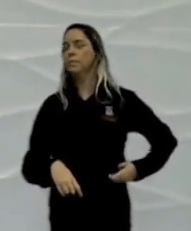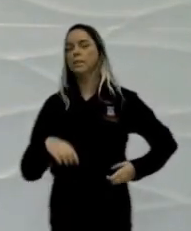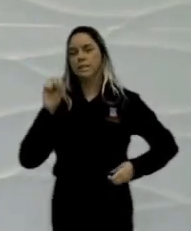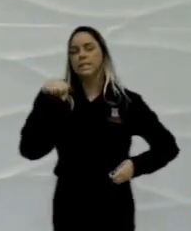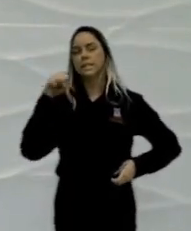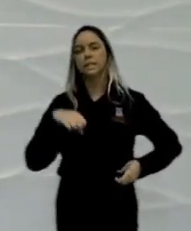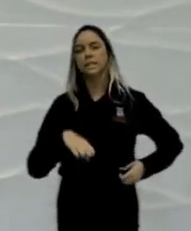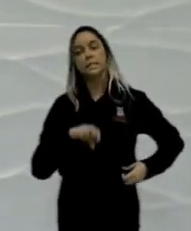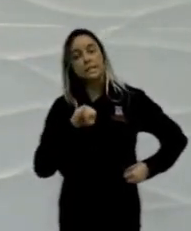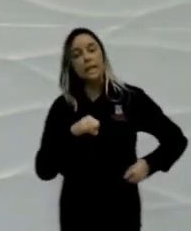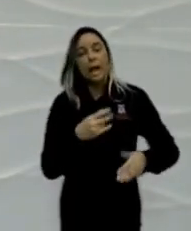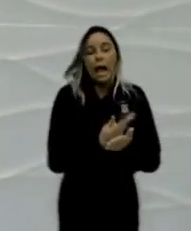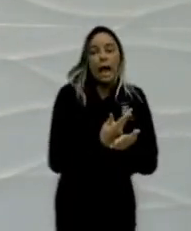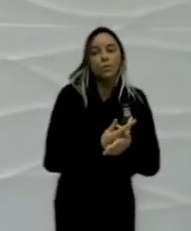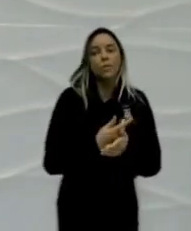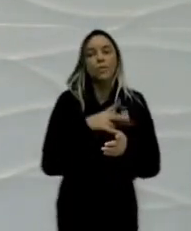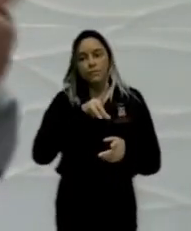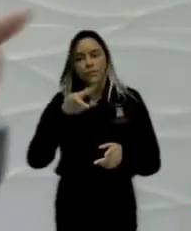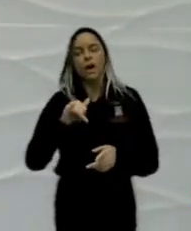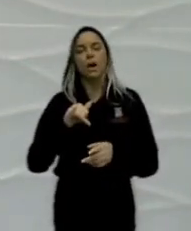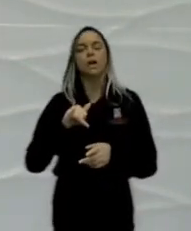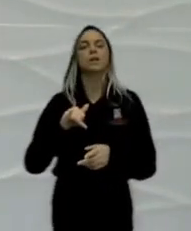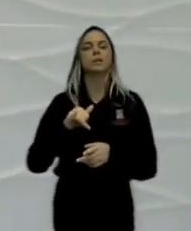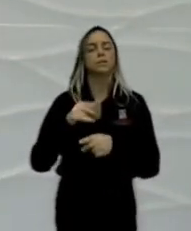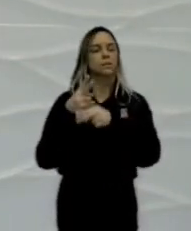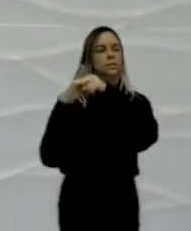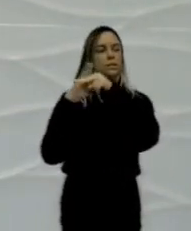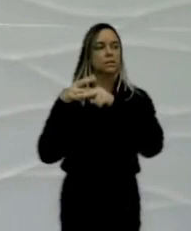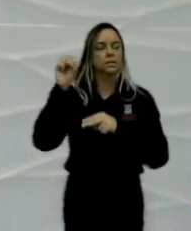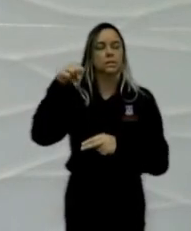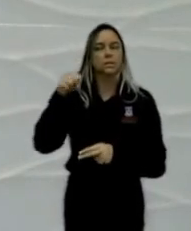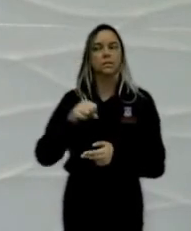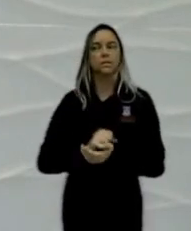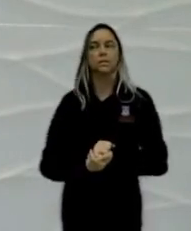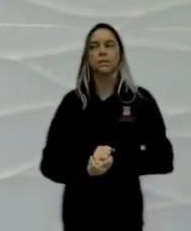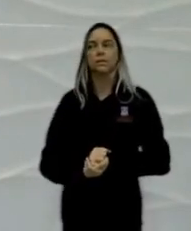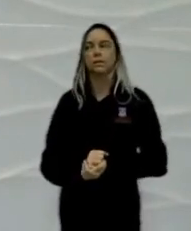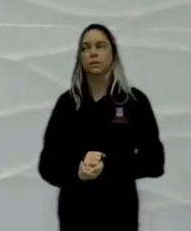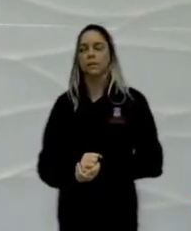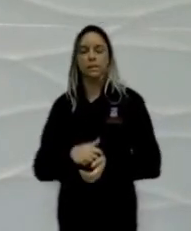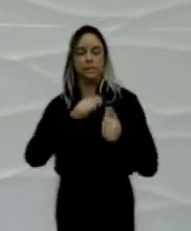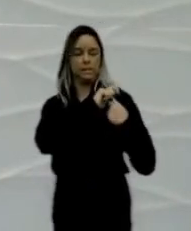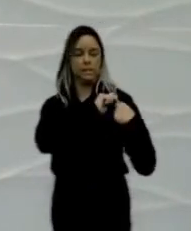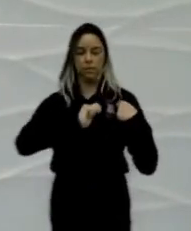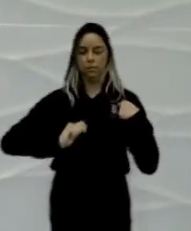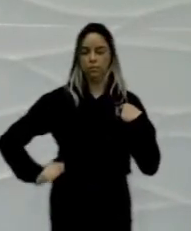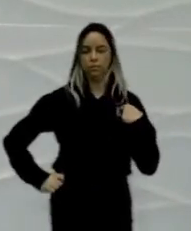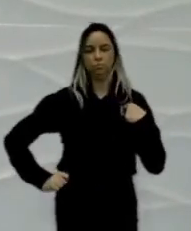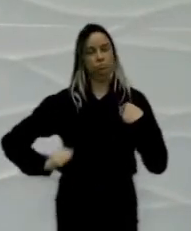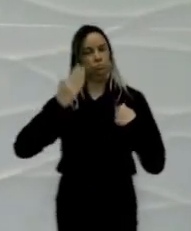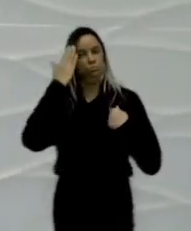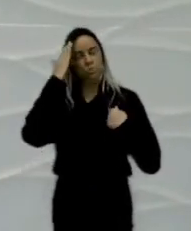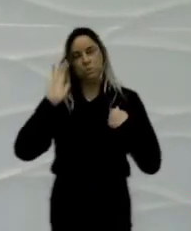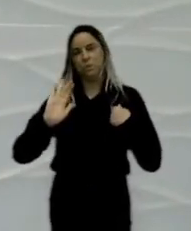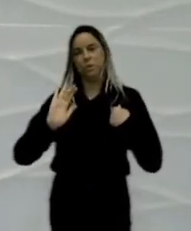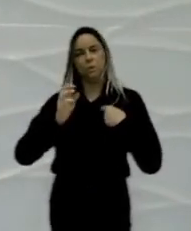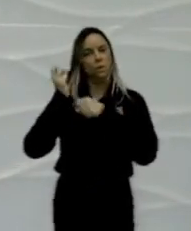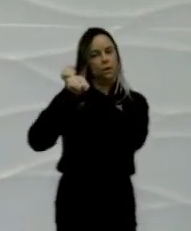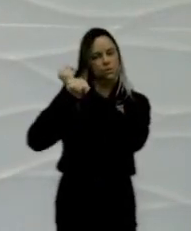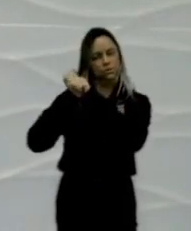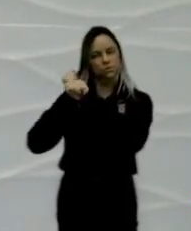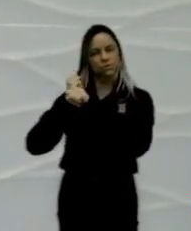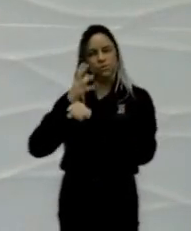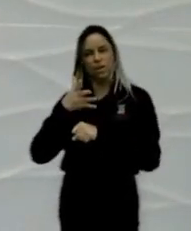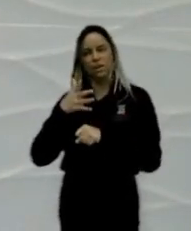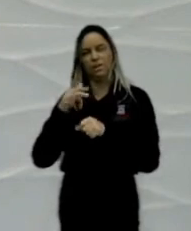Quando estiver monitorando, eu não sei se a multa de cinto, porque a multa de cinto, eu não sei, eu tenho alguns anos que eu saí da